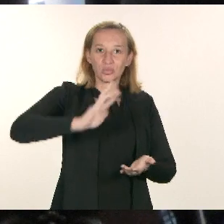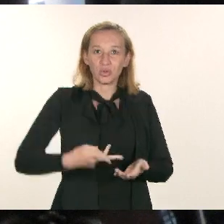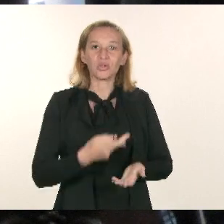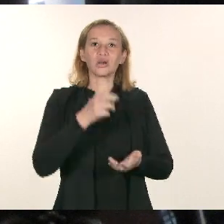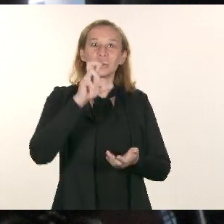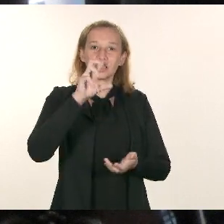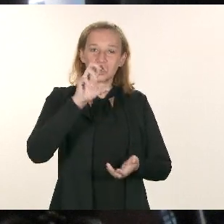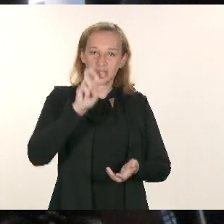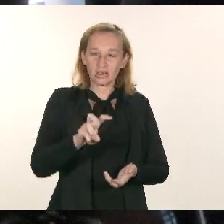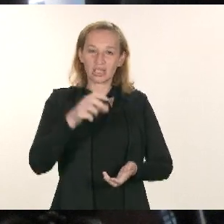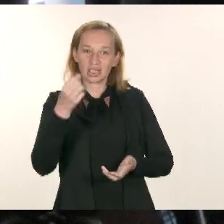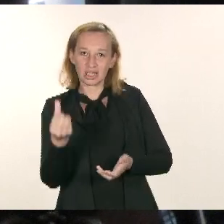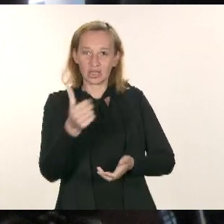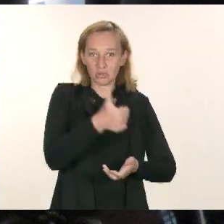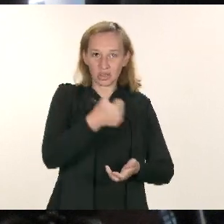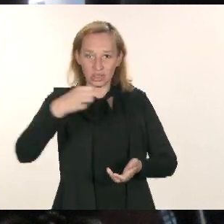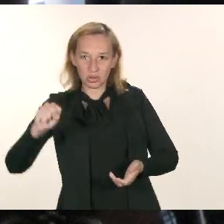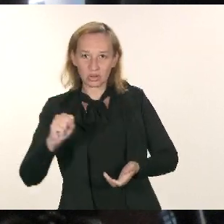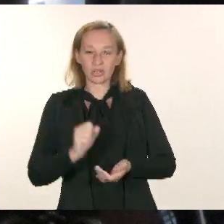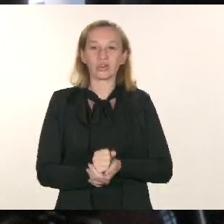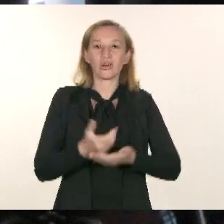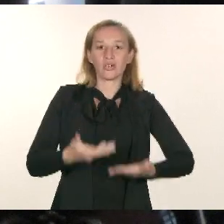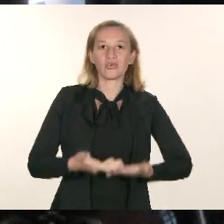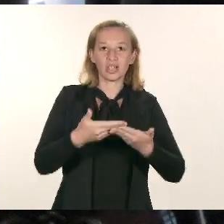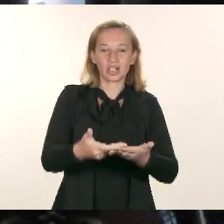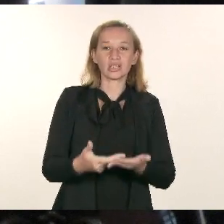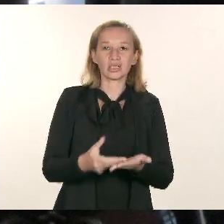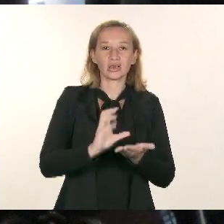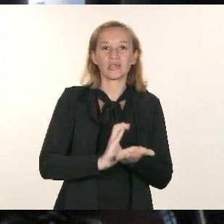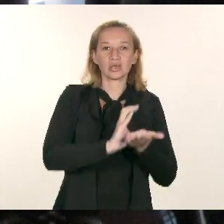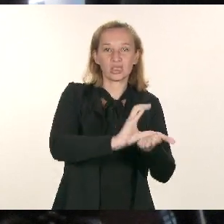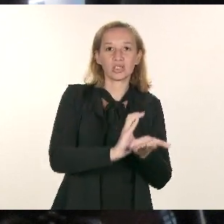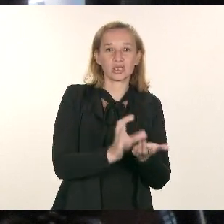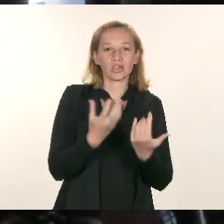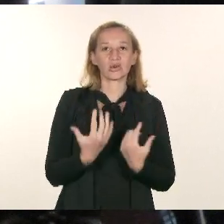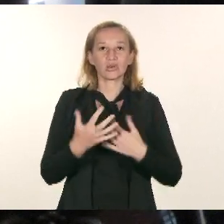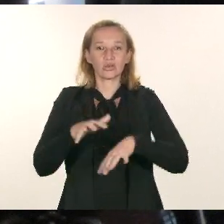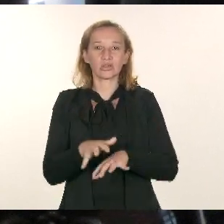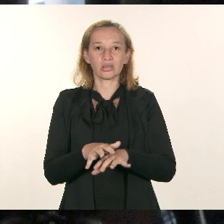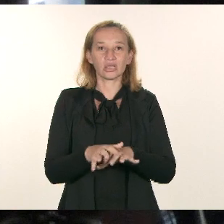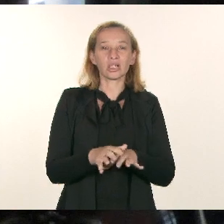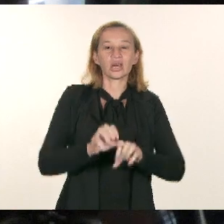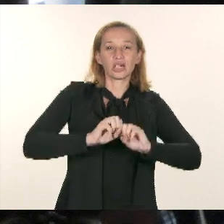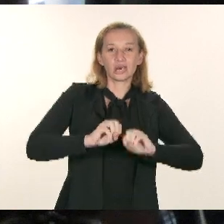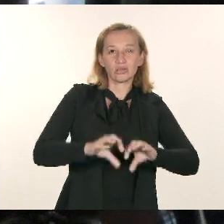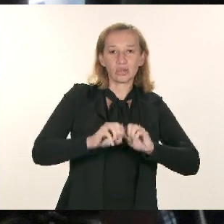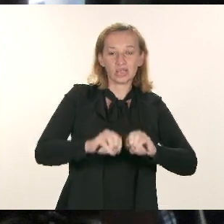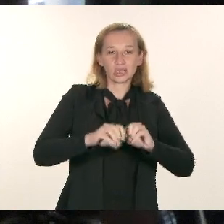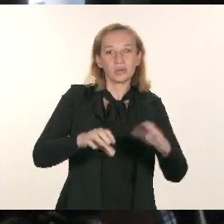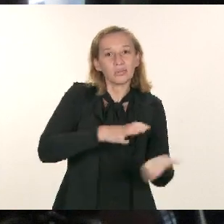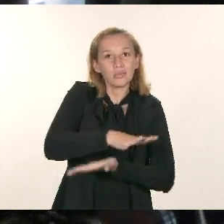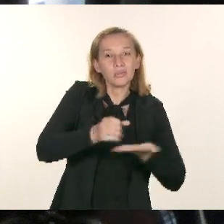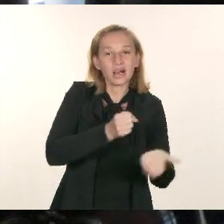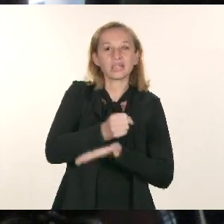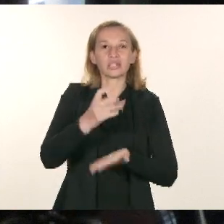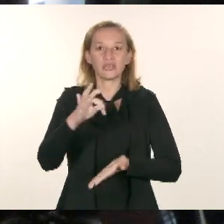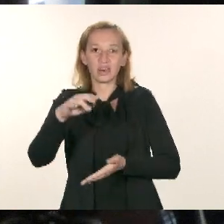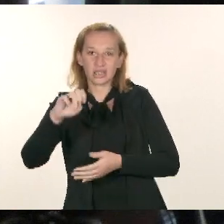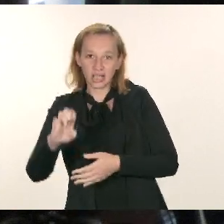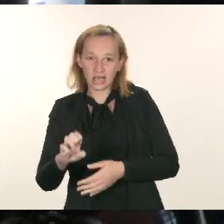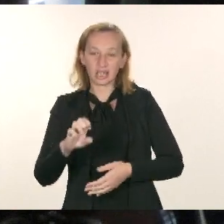4.056 de 2002, com a finalidade de oferecer auxílio visando a inclusão digital aos alunos da educação básica da FAETEC que